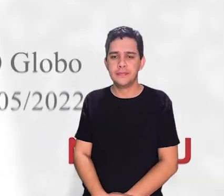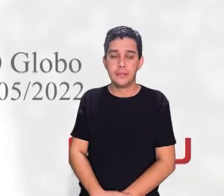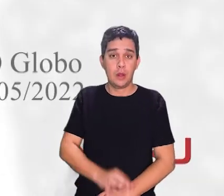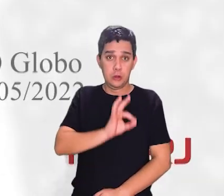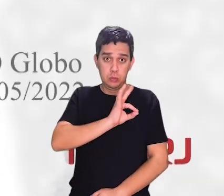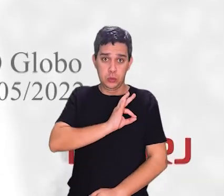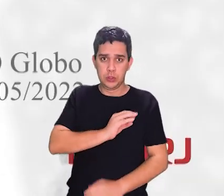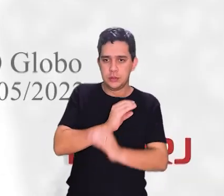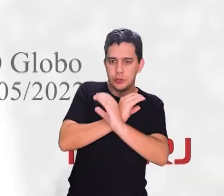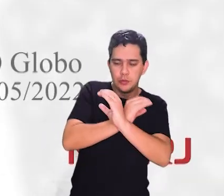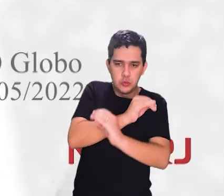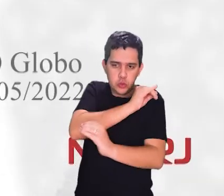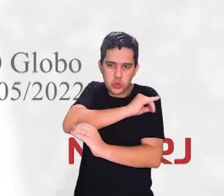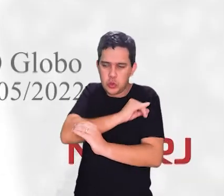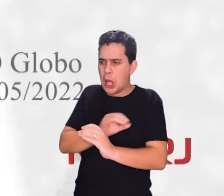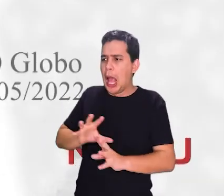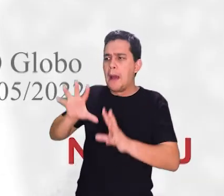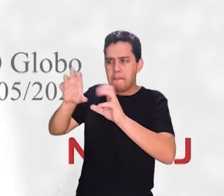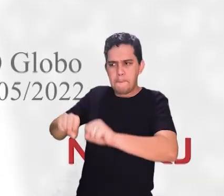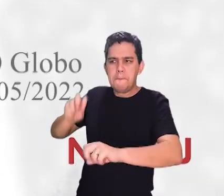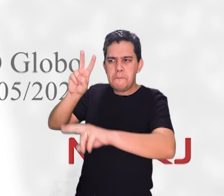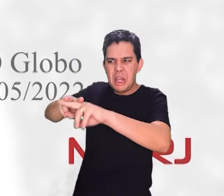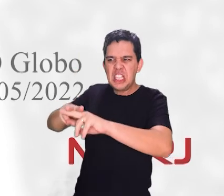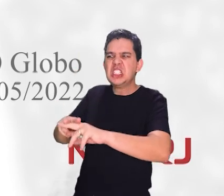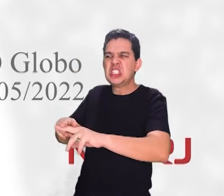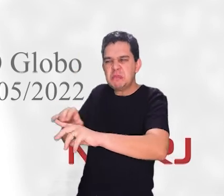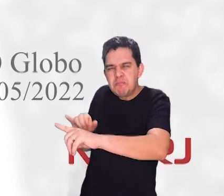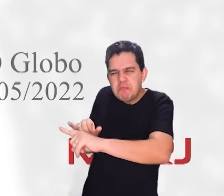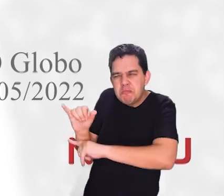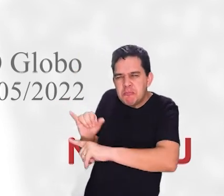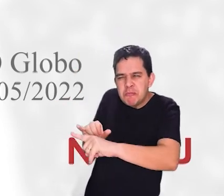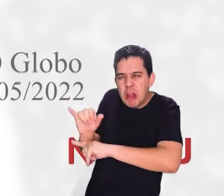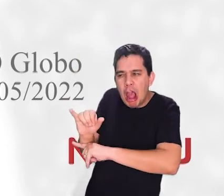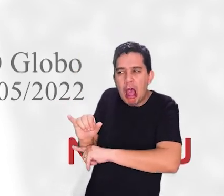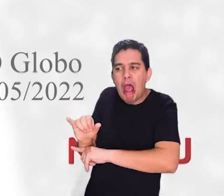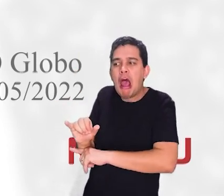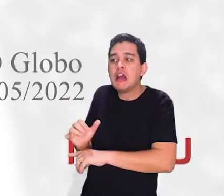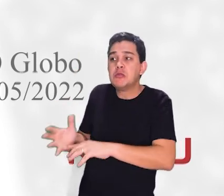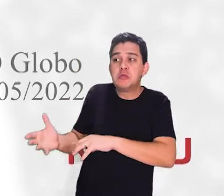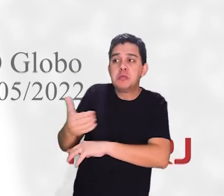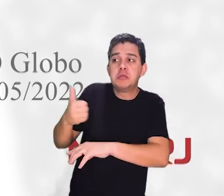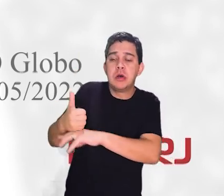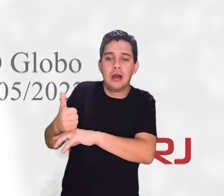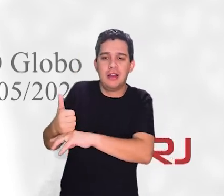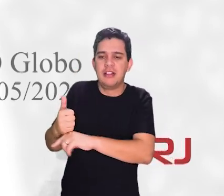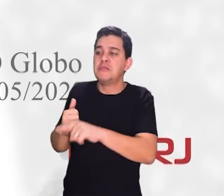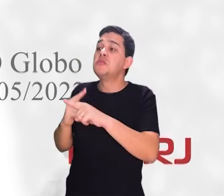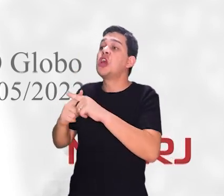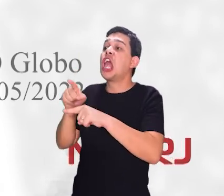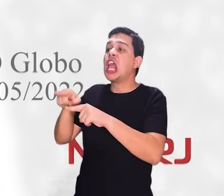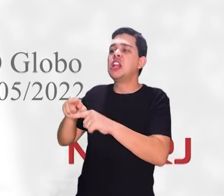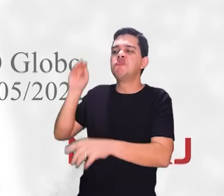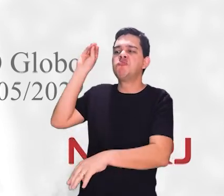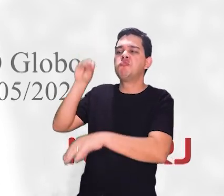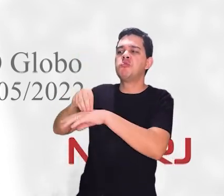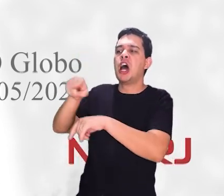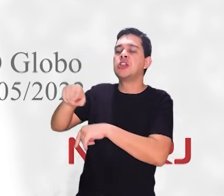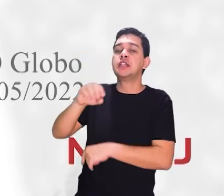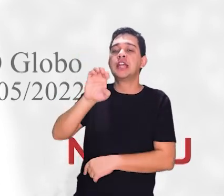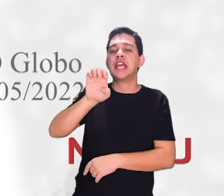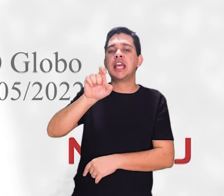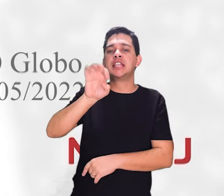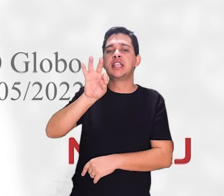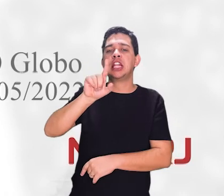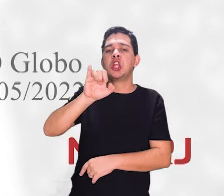Polícia Civil do Rio prende golpista do Tinder do Rio de Janeiro acusado de estelionato. Fonte O